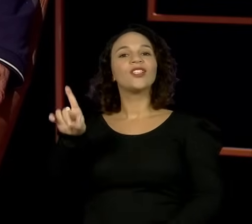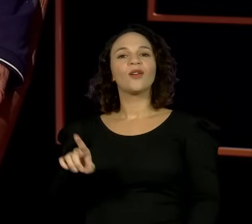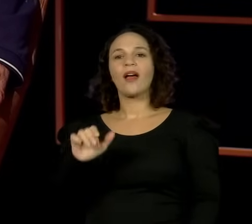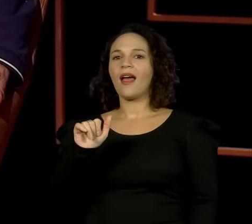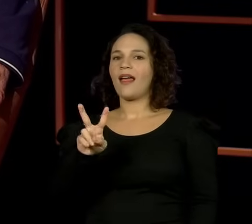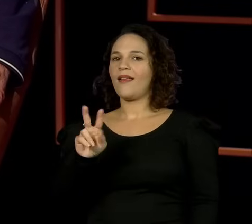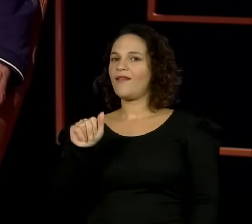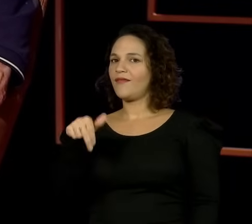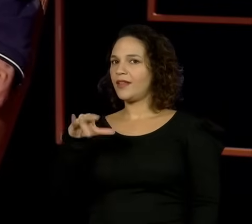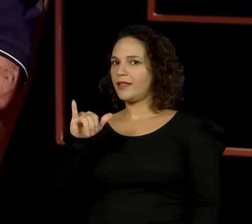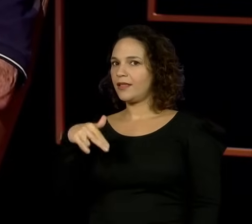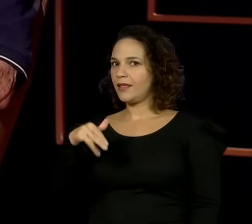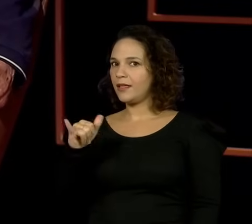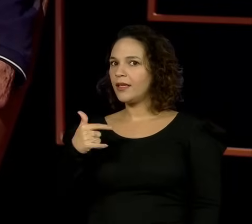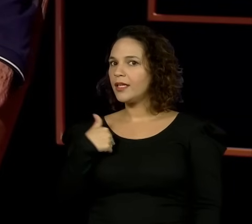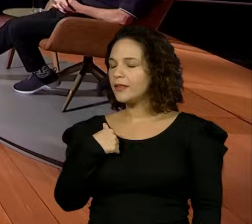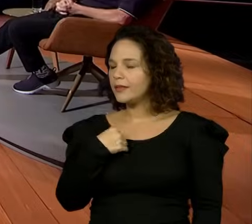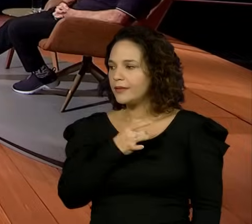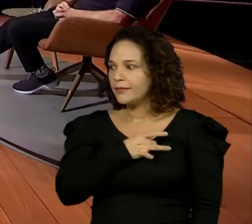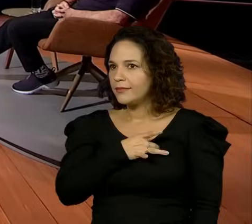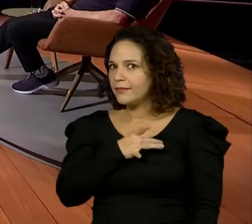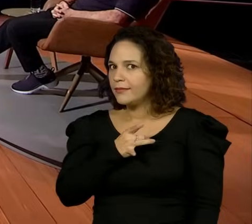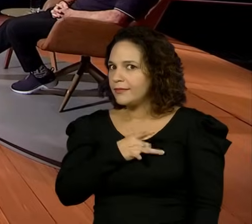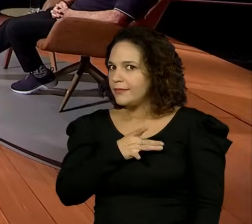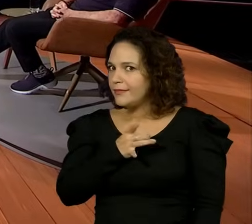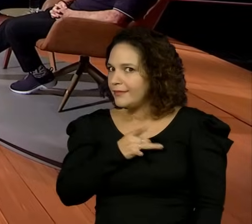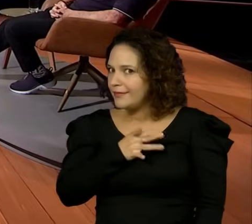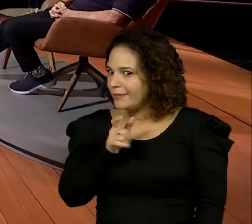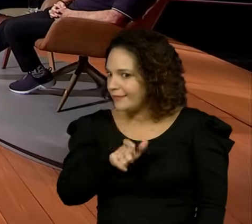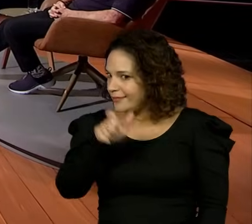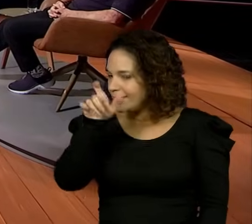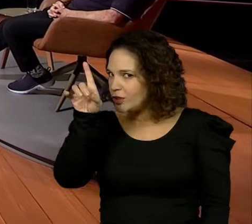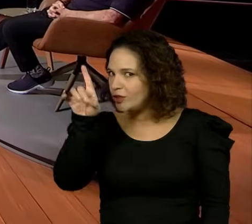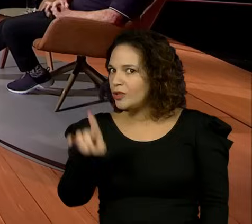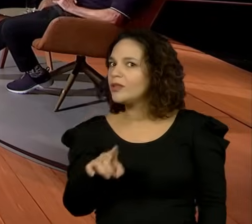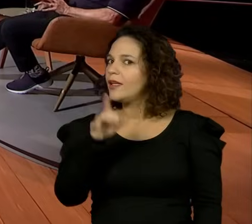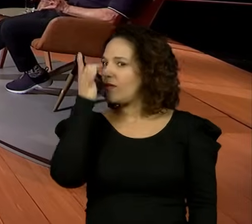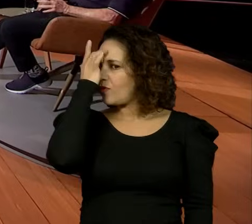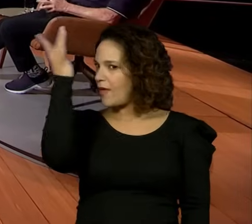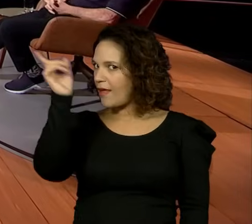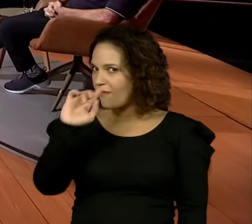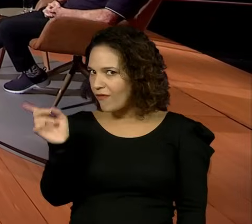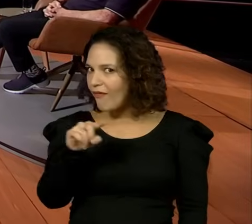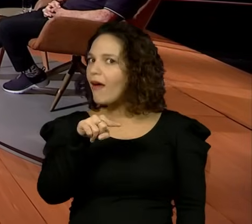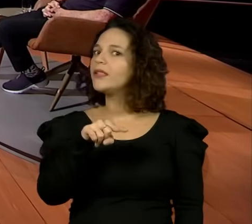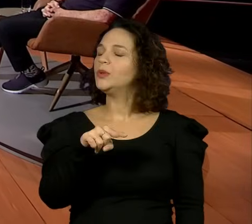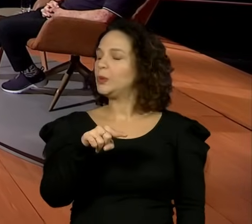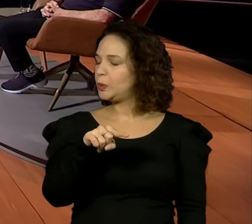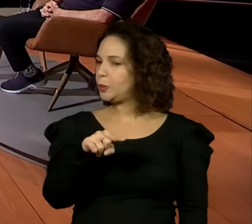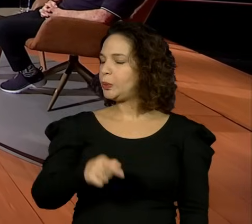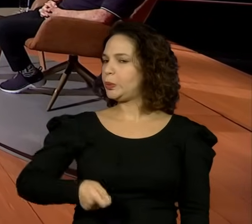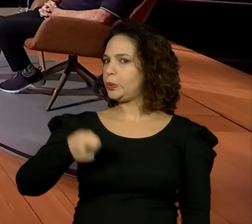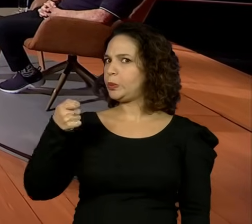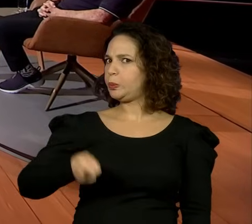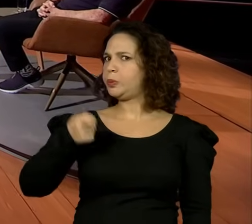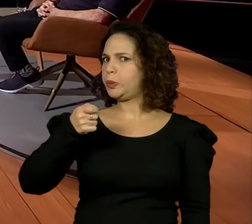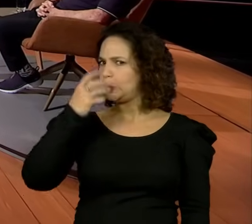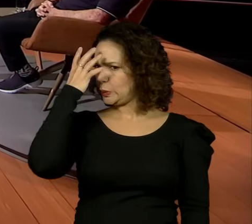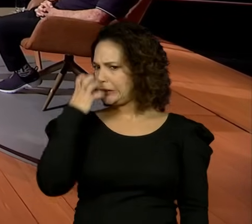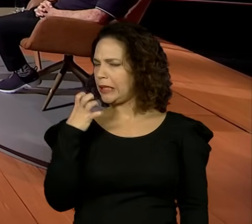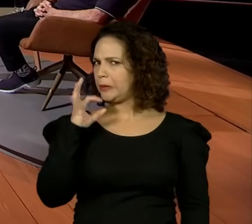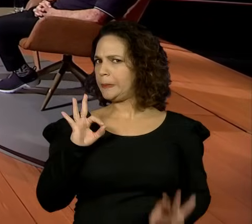E eu me borrava de medo, porque o Avancini não era fácil, nunca foi fácil. Ele era muito